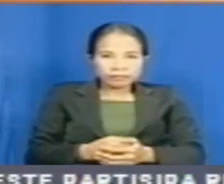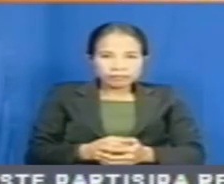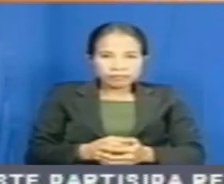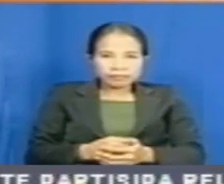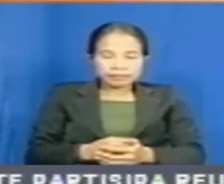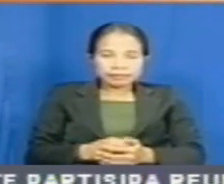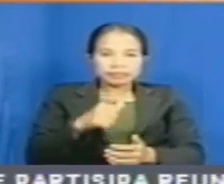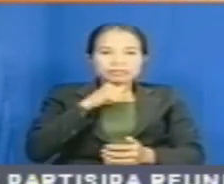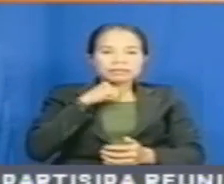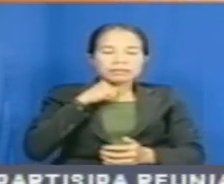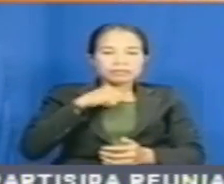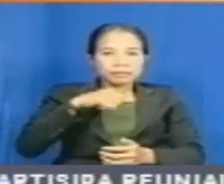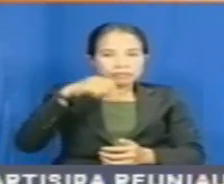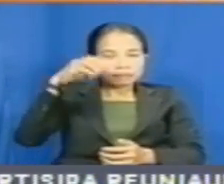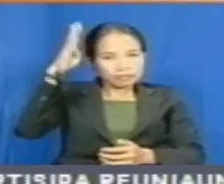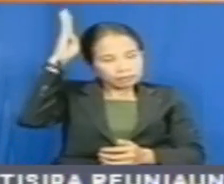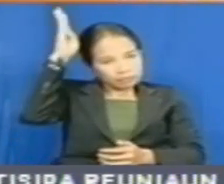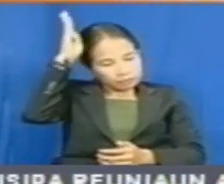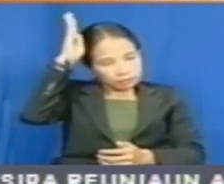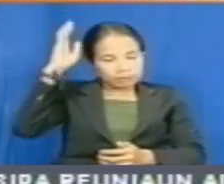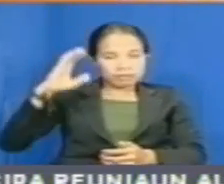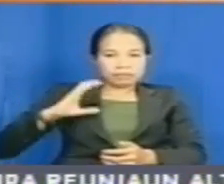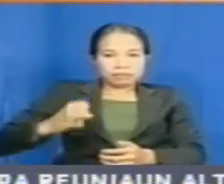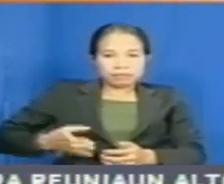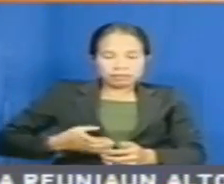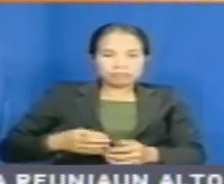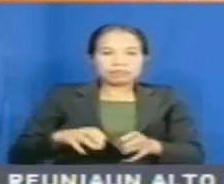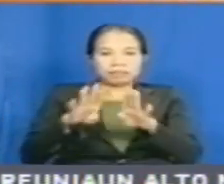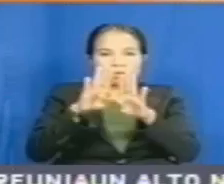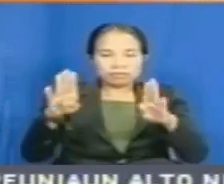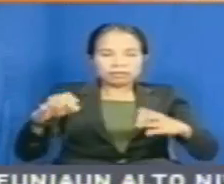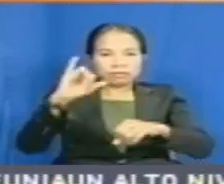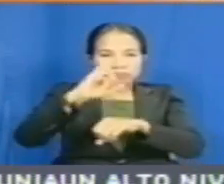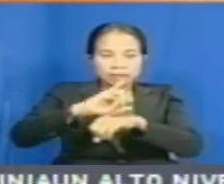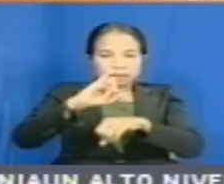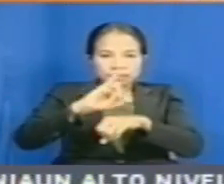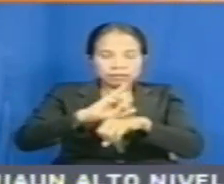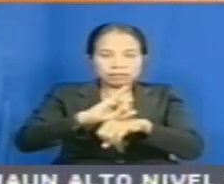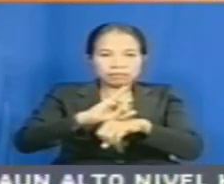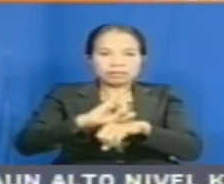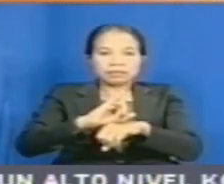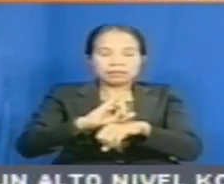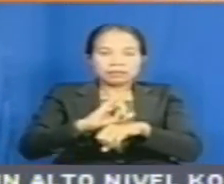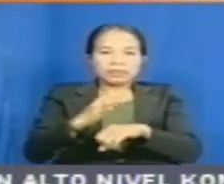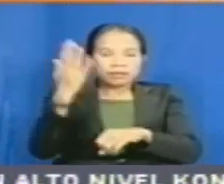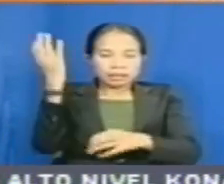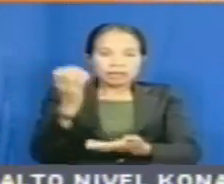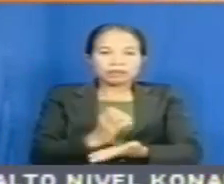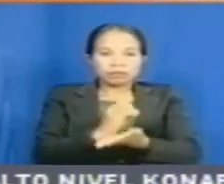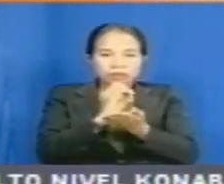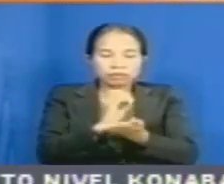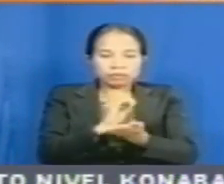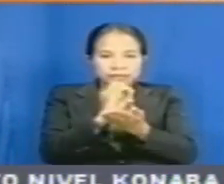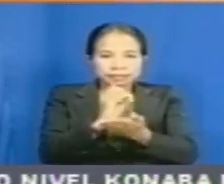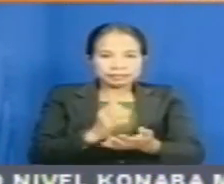Dom Virgílio Cardeal do Carmo da Silva, SDB, inaugura a Capela Santa Madalena, Maquelap, sub-região Nitibe,